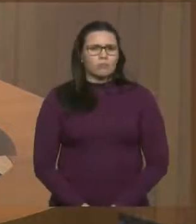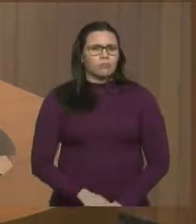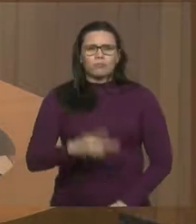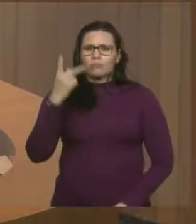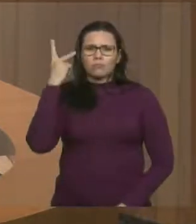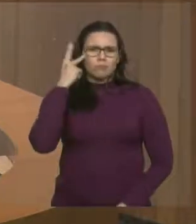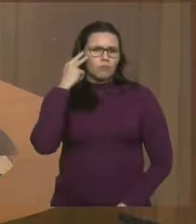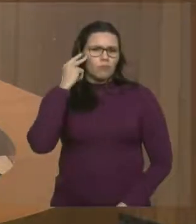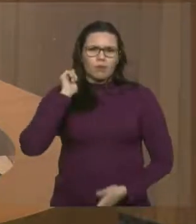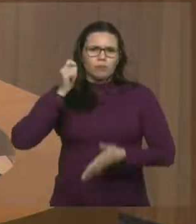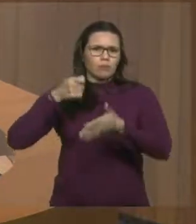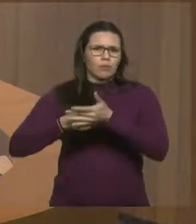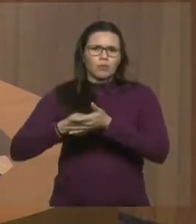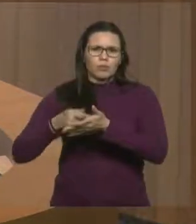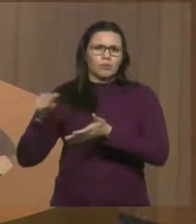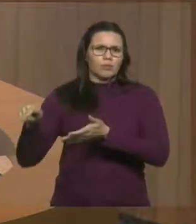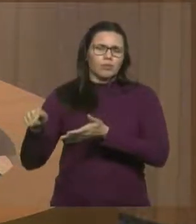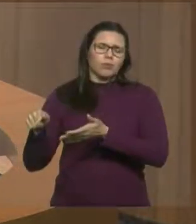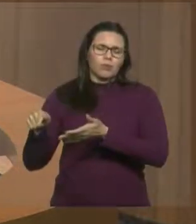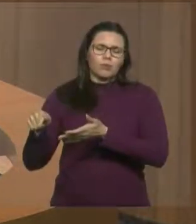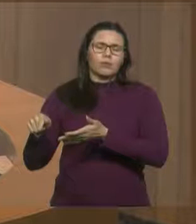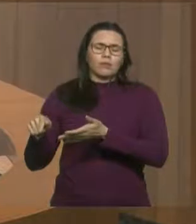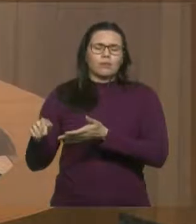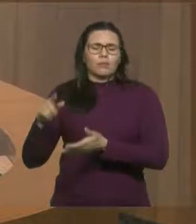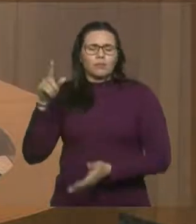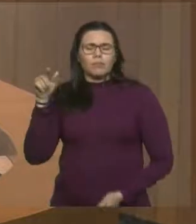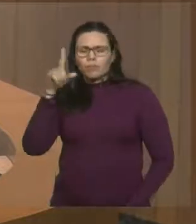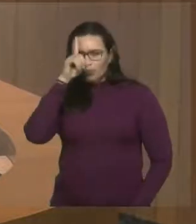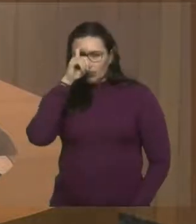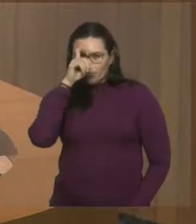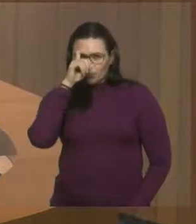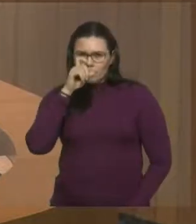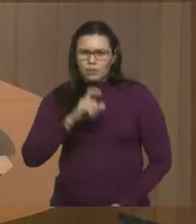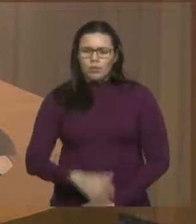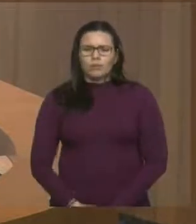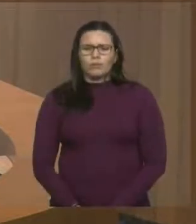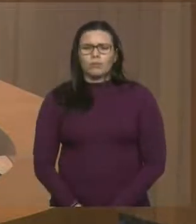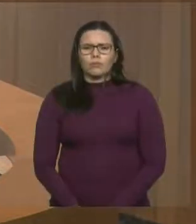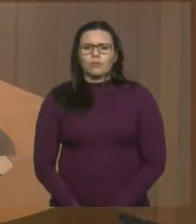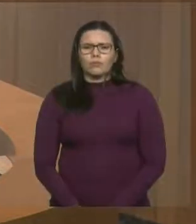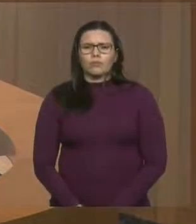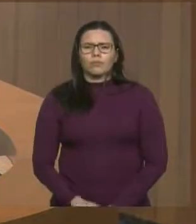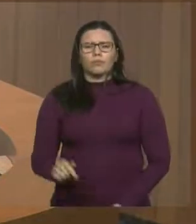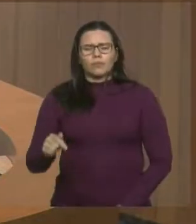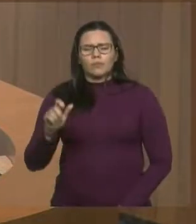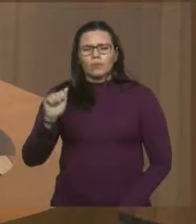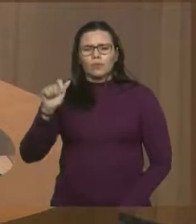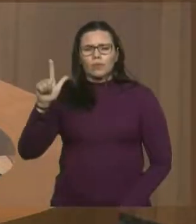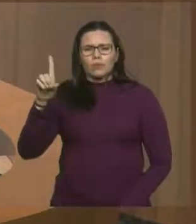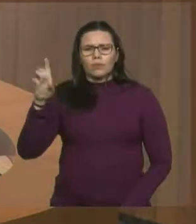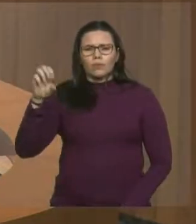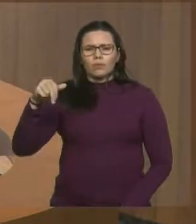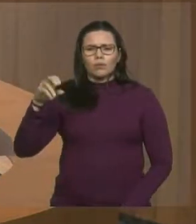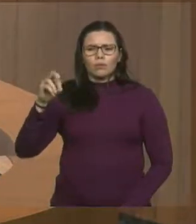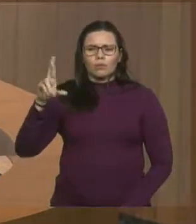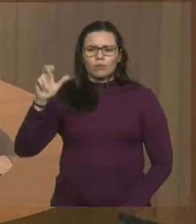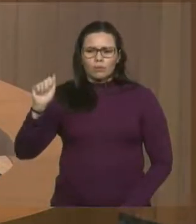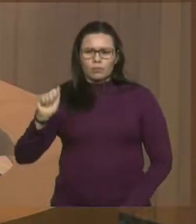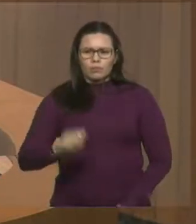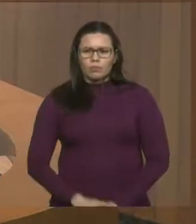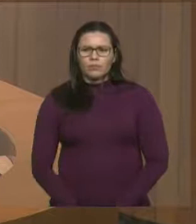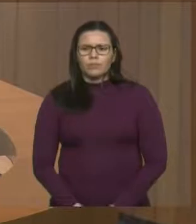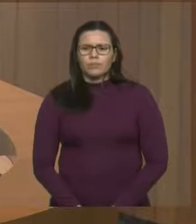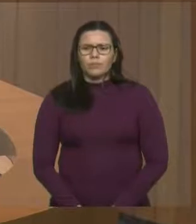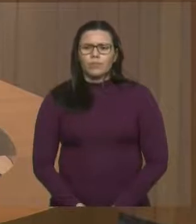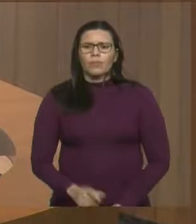para a instituição. Teto operativo de R$4,56 milhões por mês. O que é que significa isso? Significa